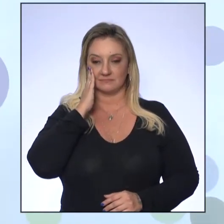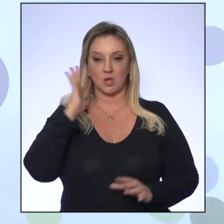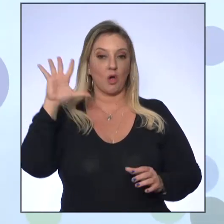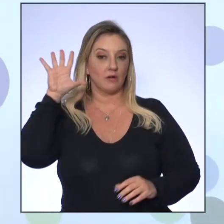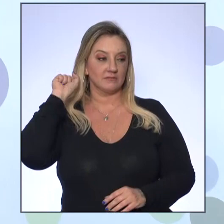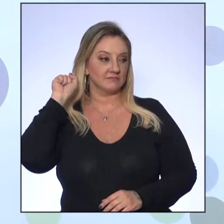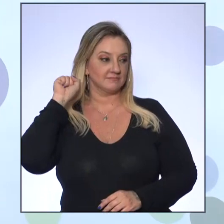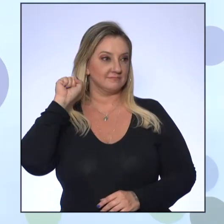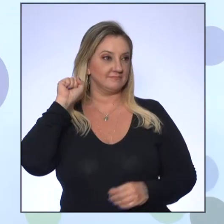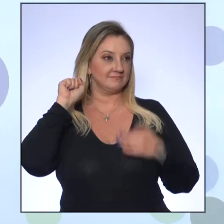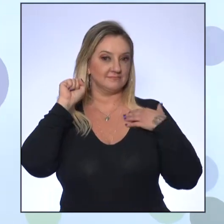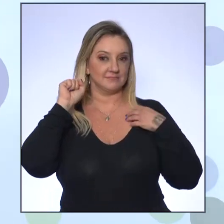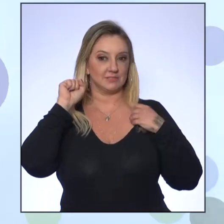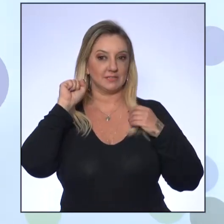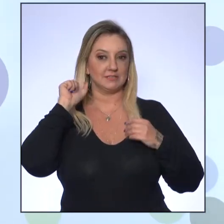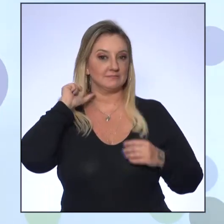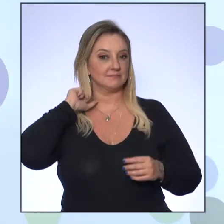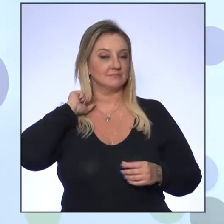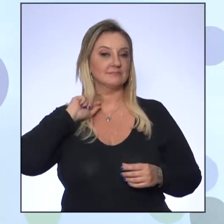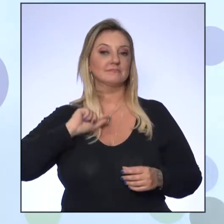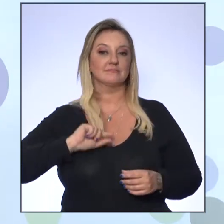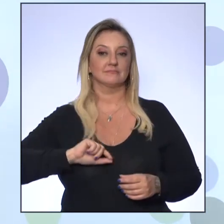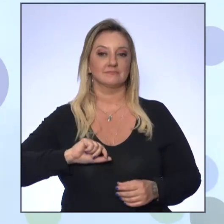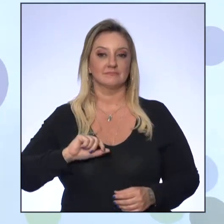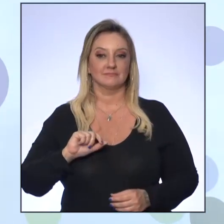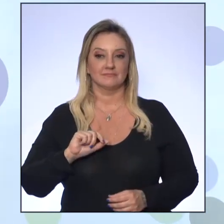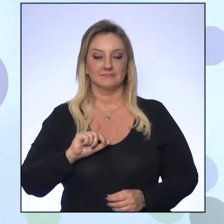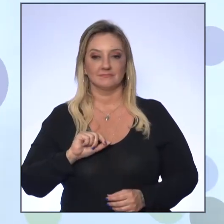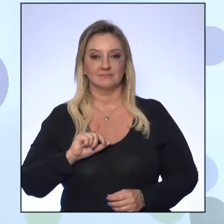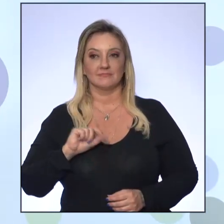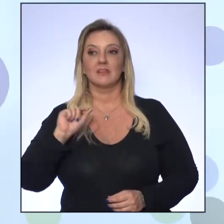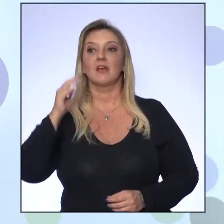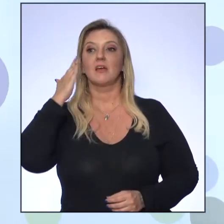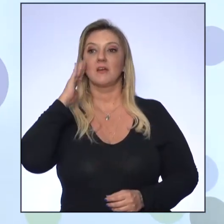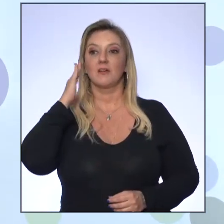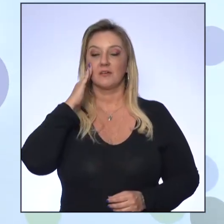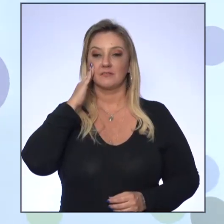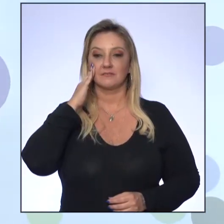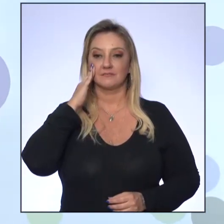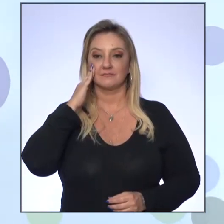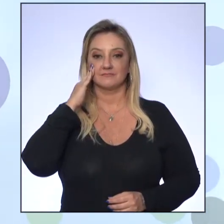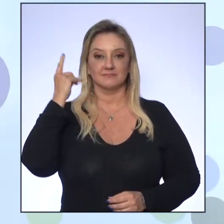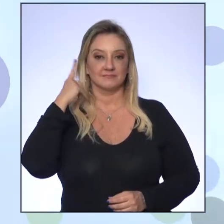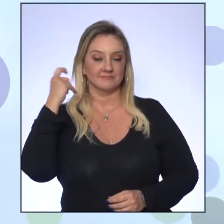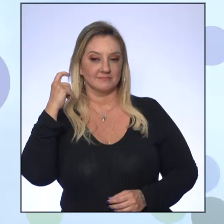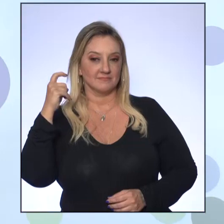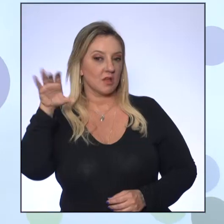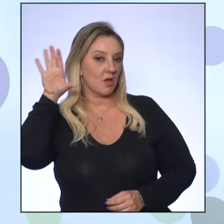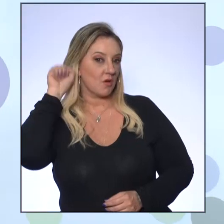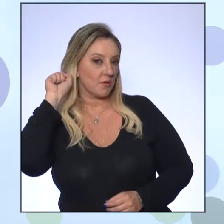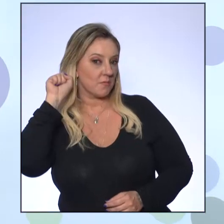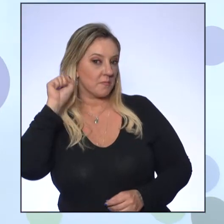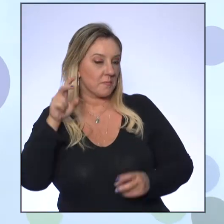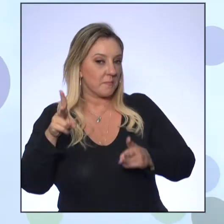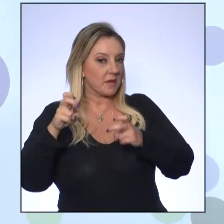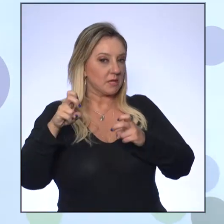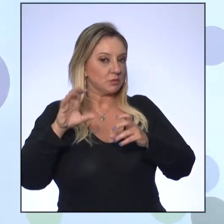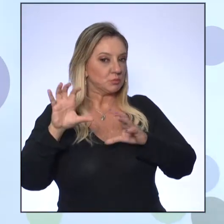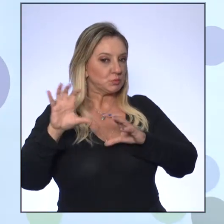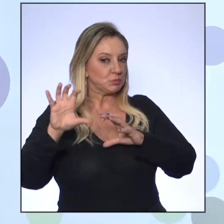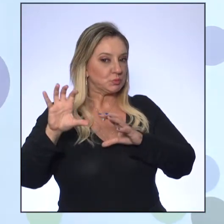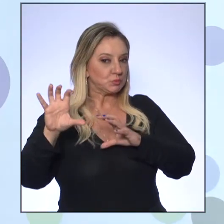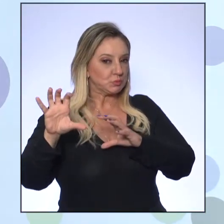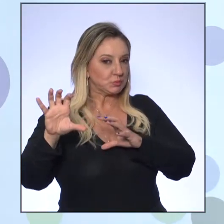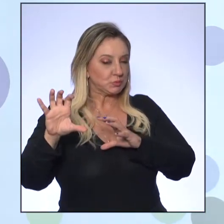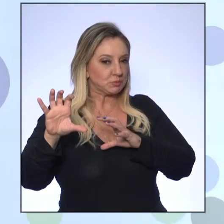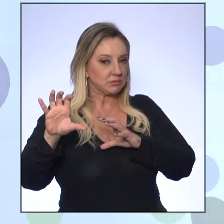E aqueles que conseguiram compreender esse som, Quem não pôde ouvir, pôde, por exemplo, sentir a